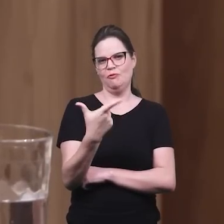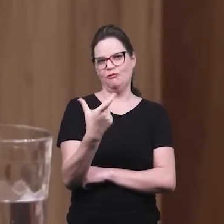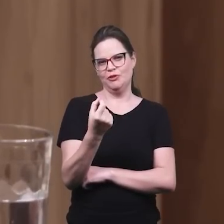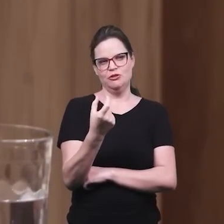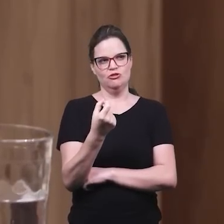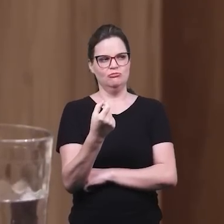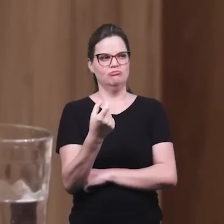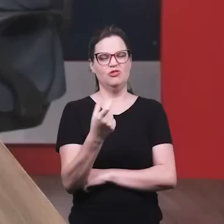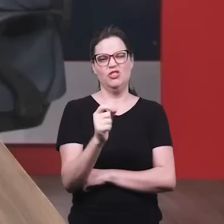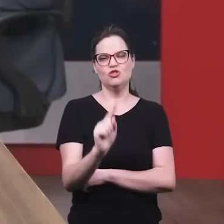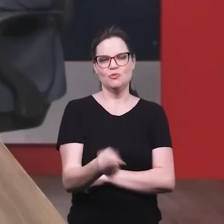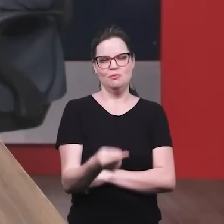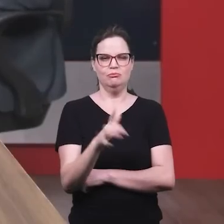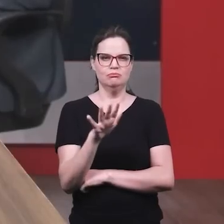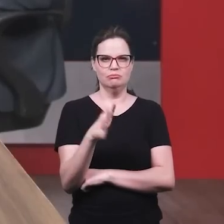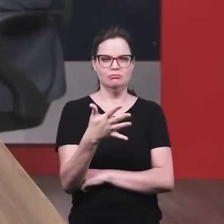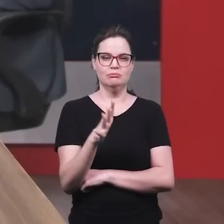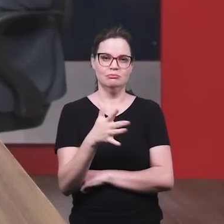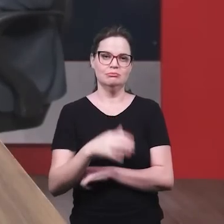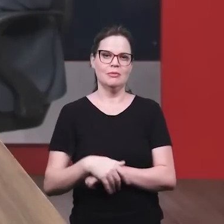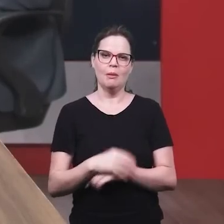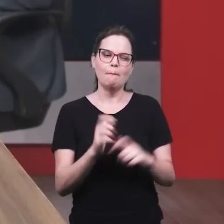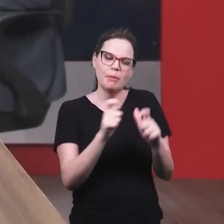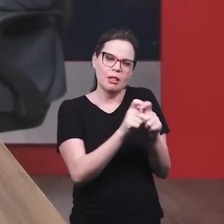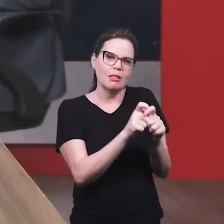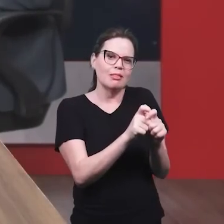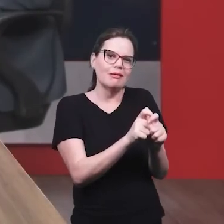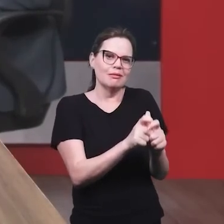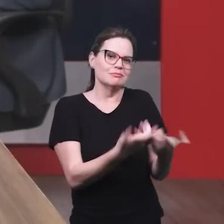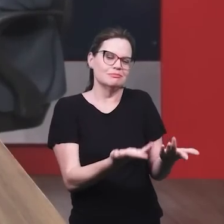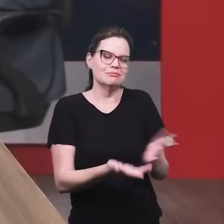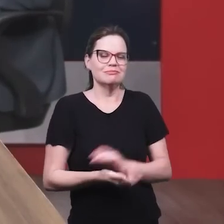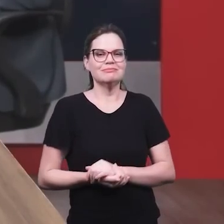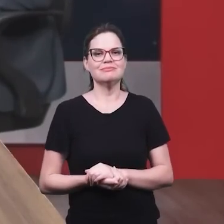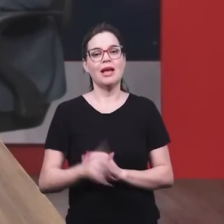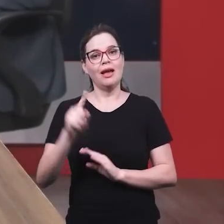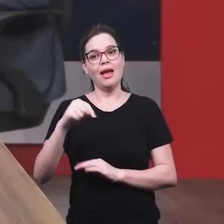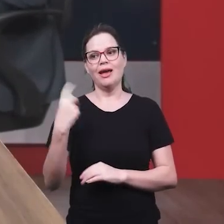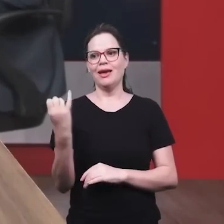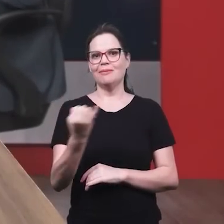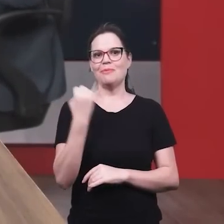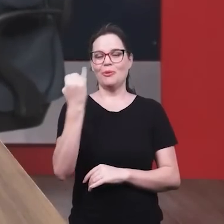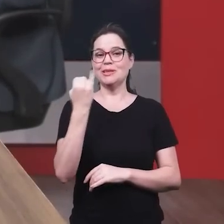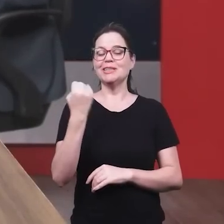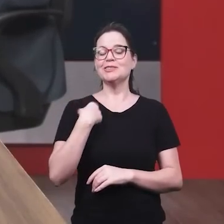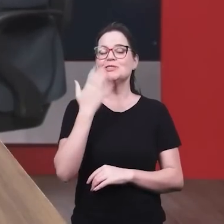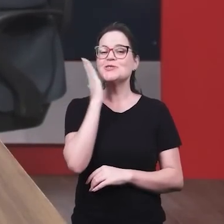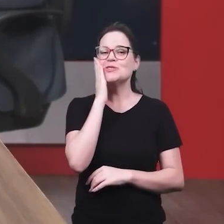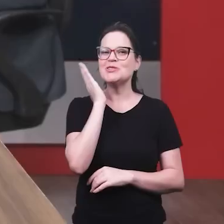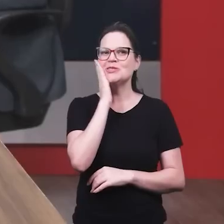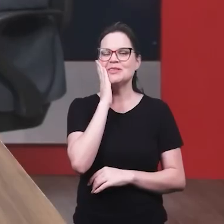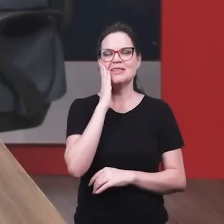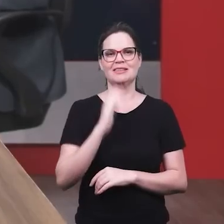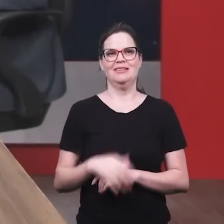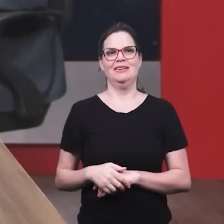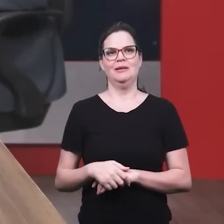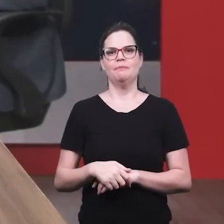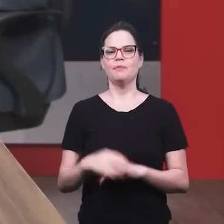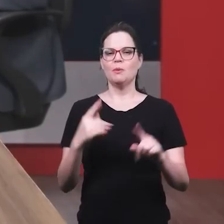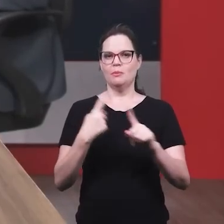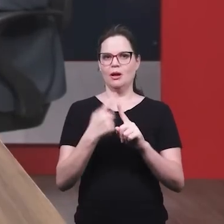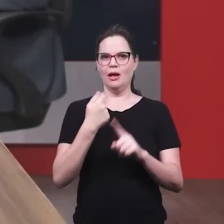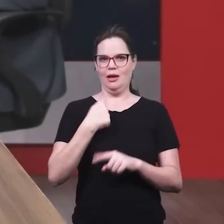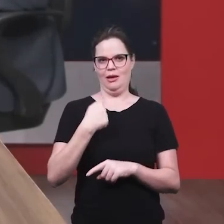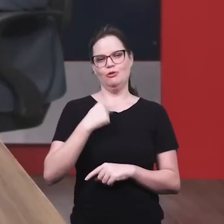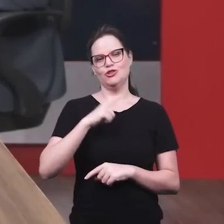isso aproximadamente. Então esse aspecto é importante, Willer, porque o que acontece? Eu até tive a